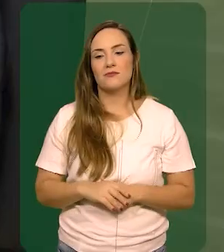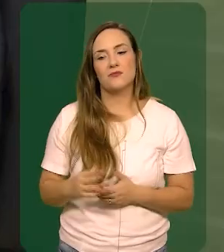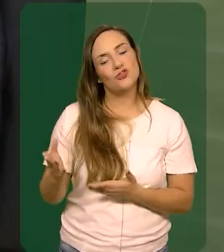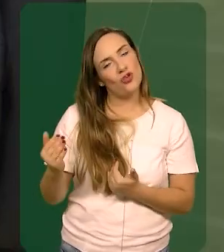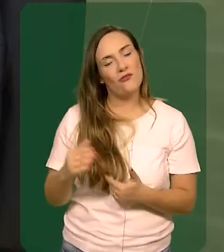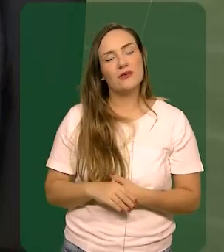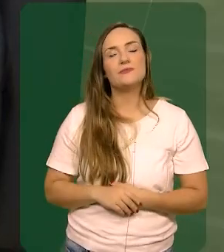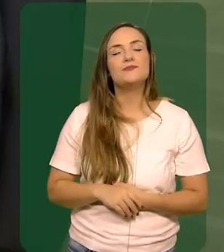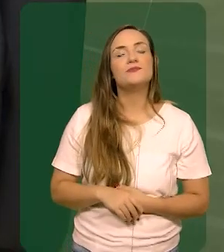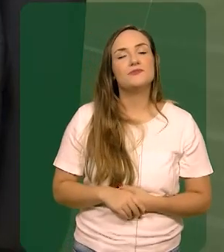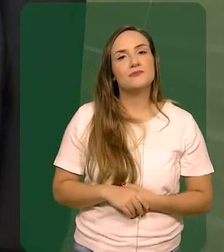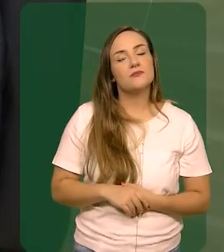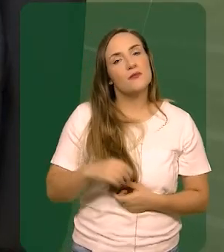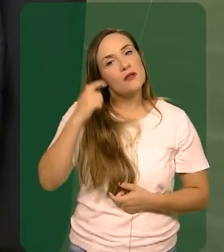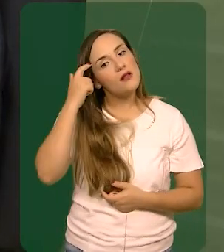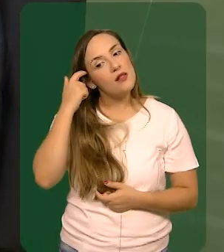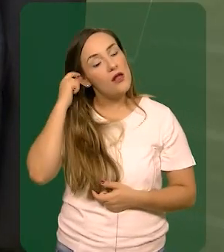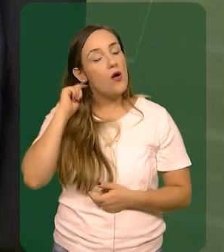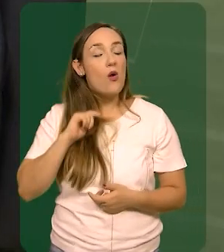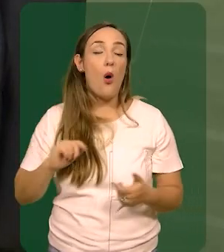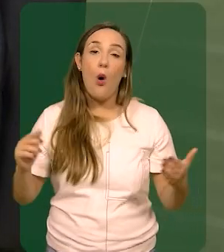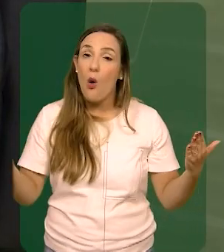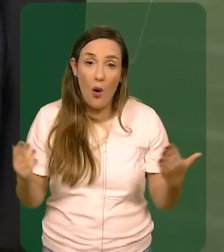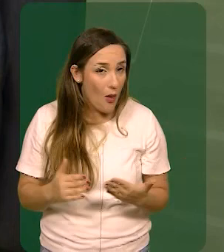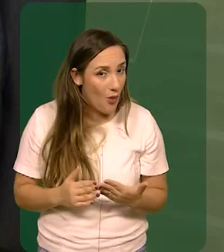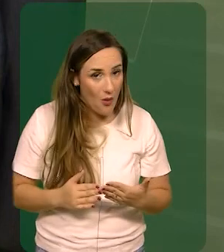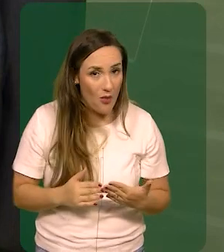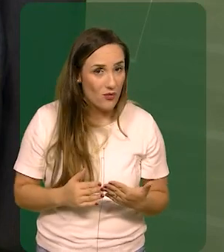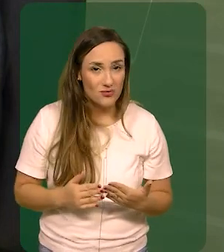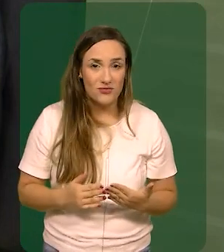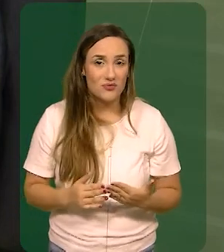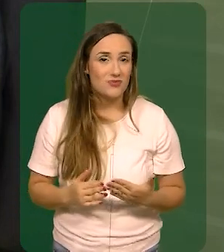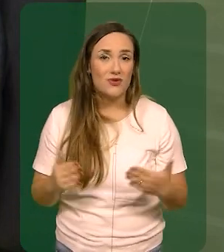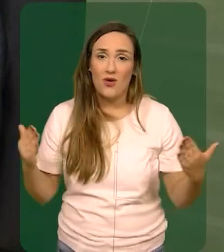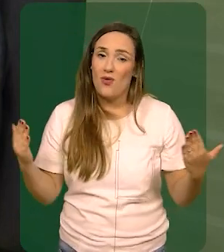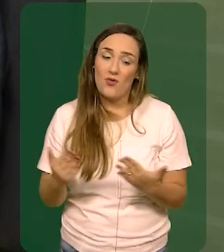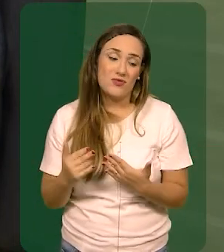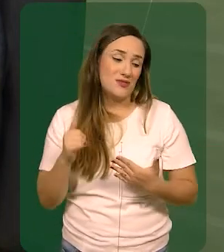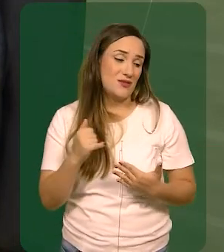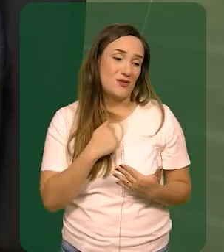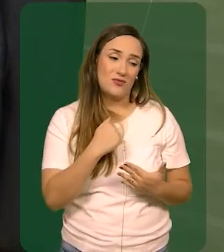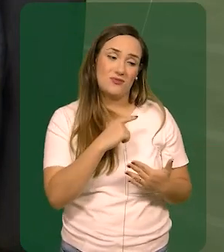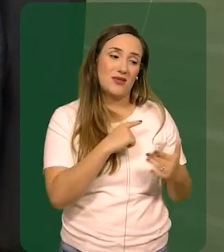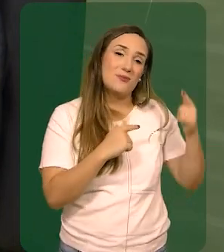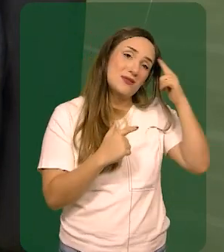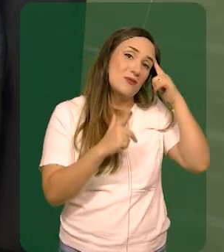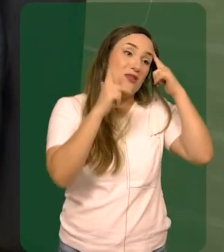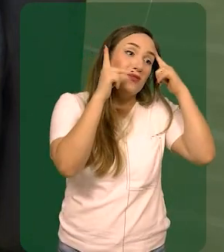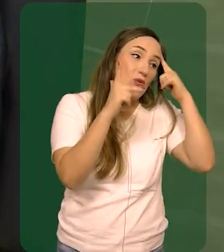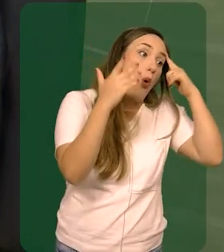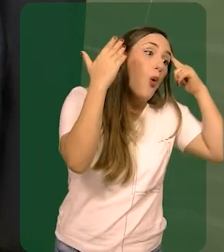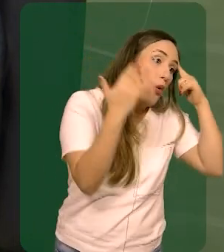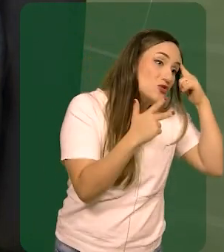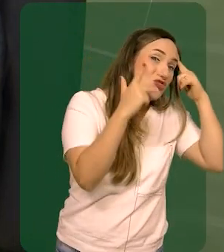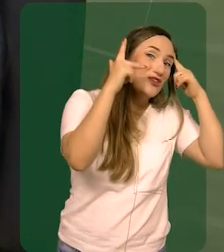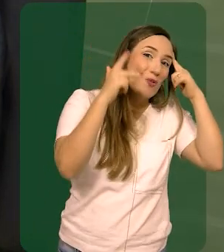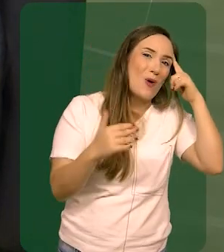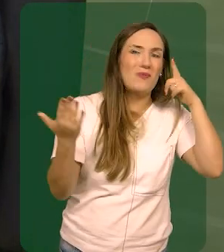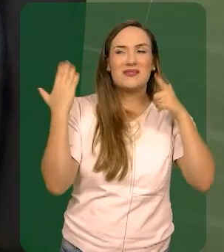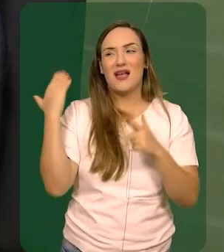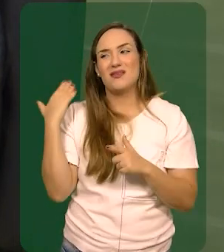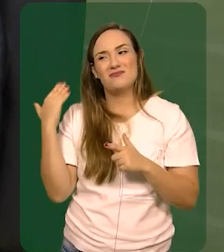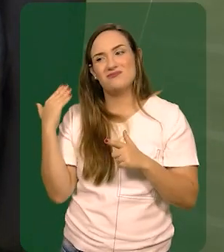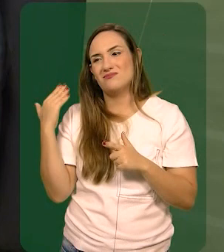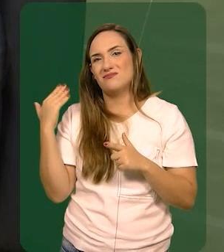Quando pequeno, né? E hoje, se eu tivesse aquela visão, se eu tivesse essa visão antes, eu